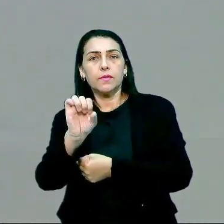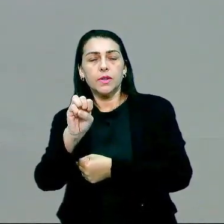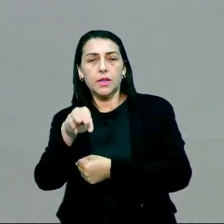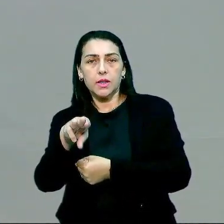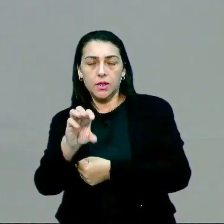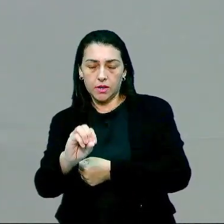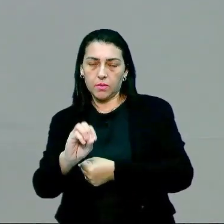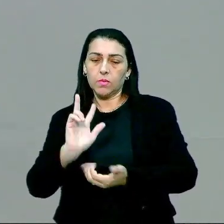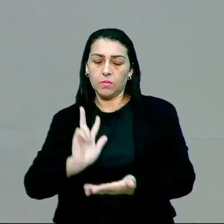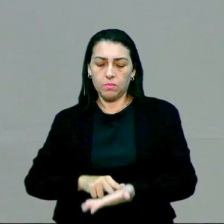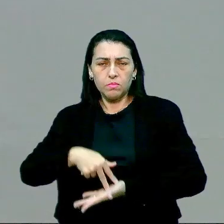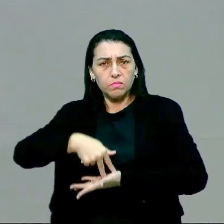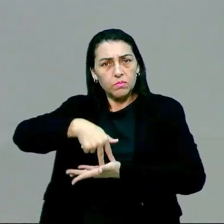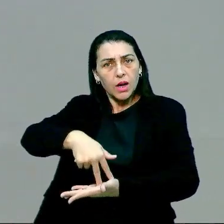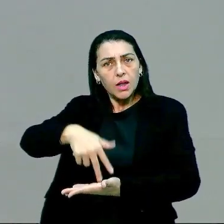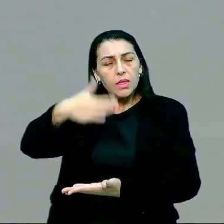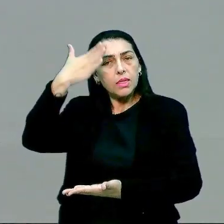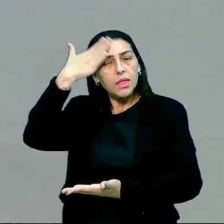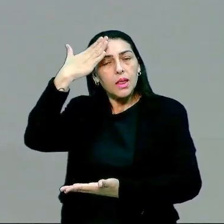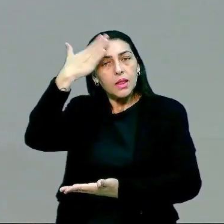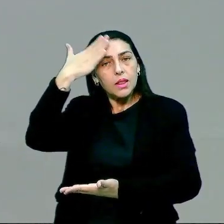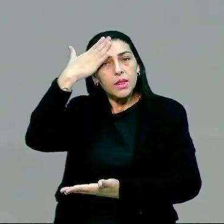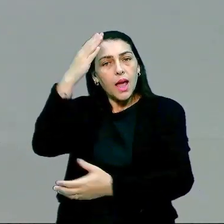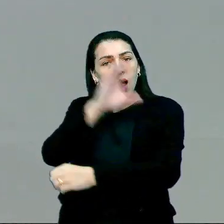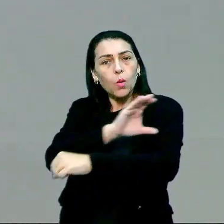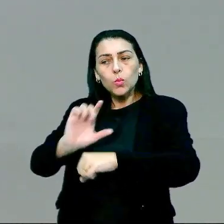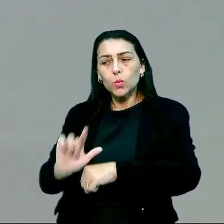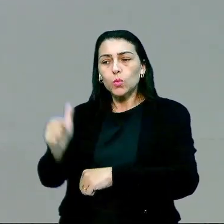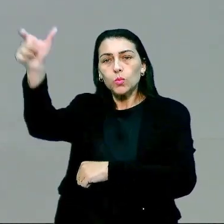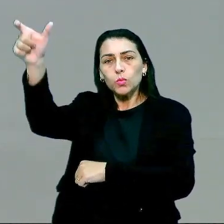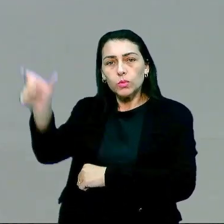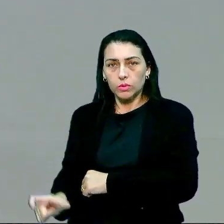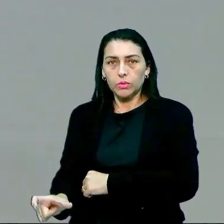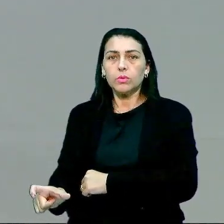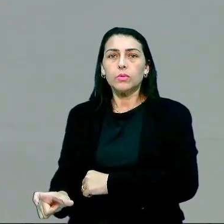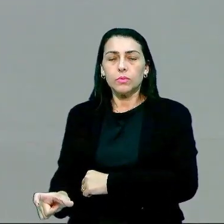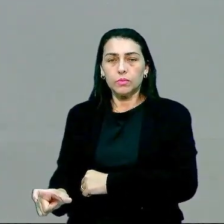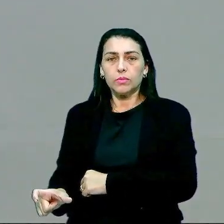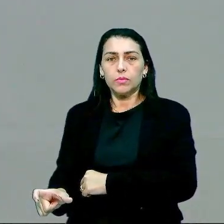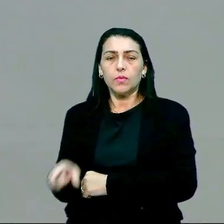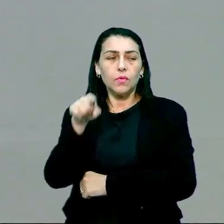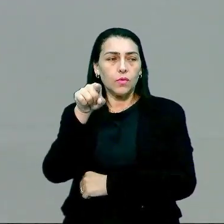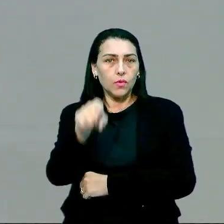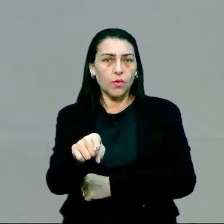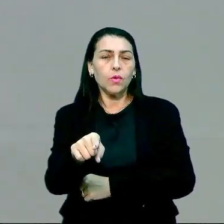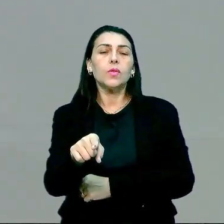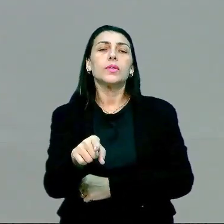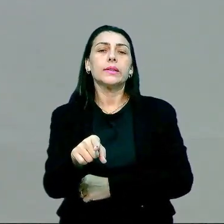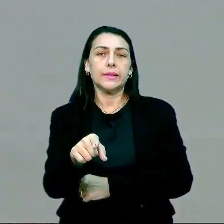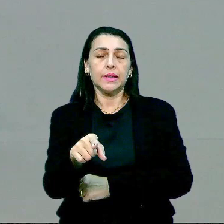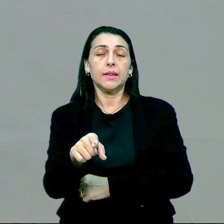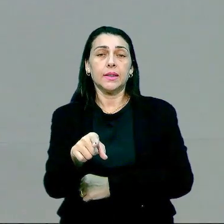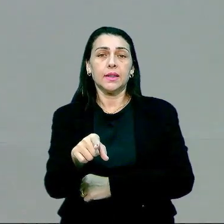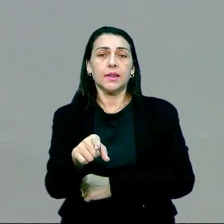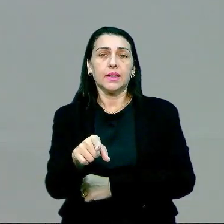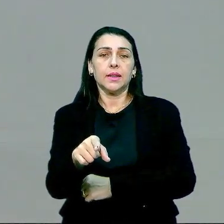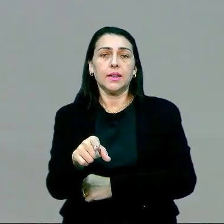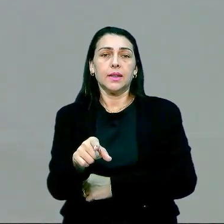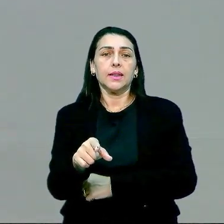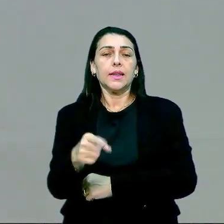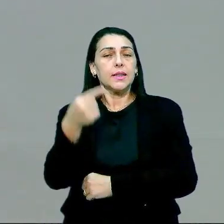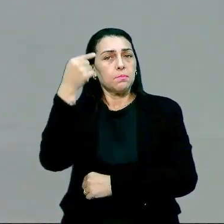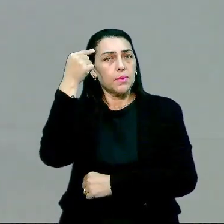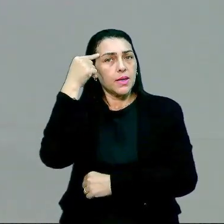colocando à disposição para compreender a cultura do outro. Quando você se coloca